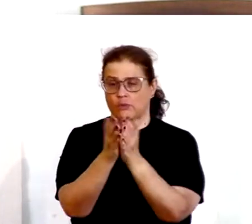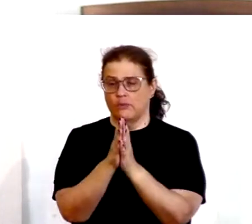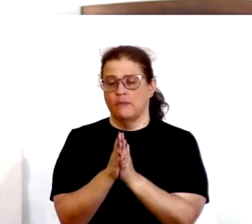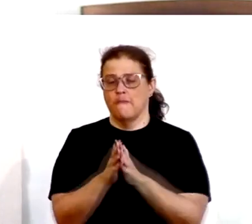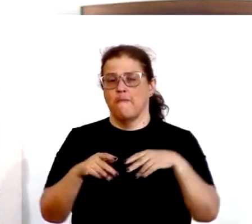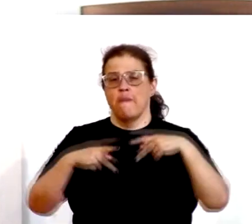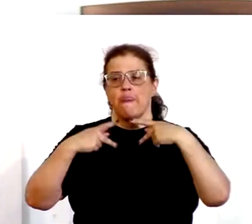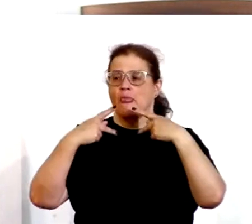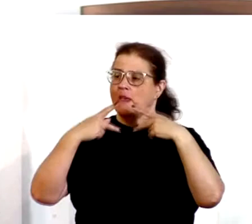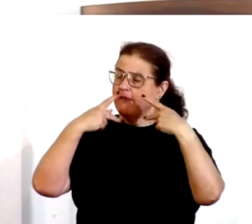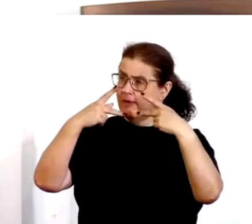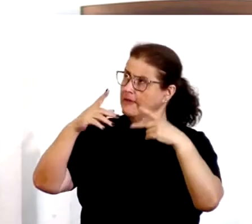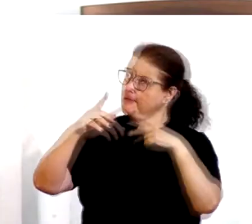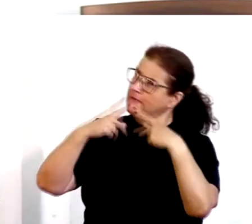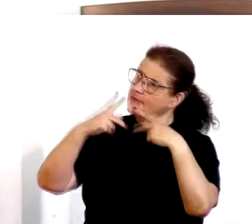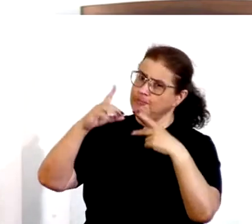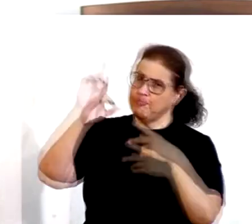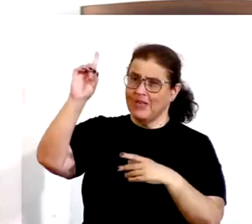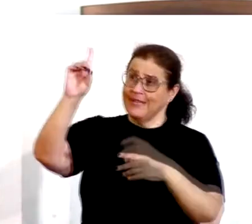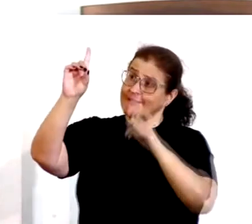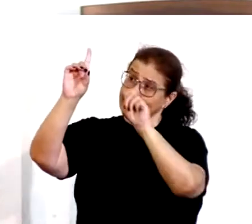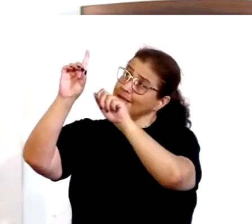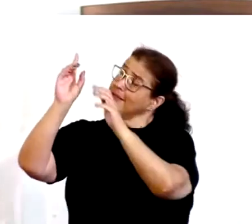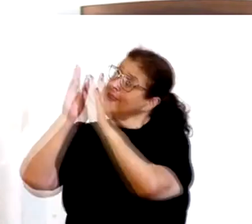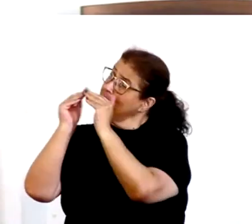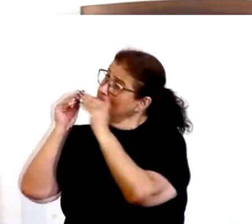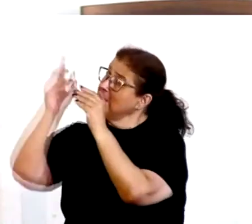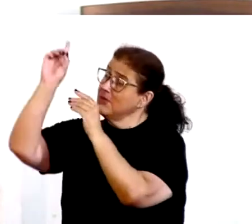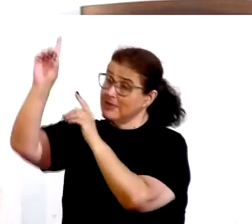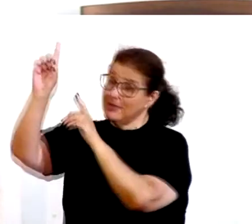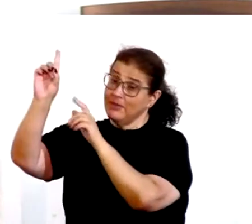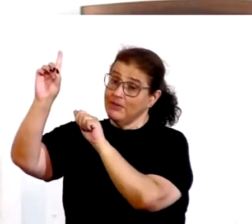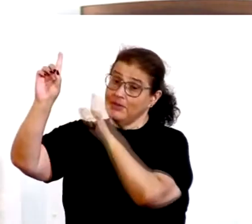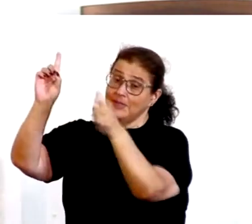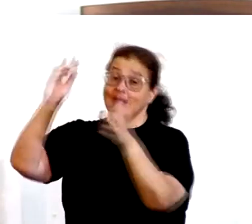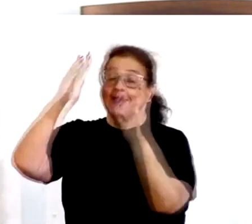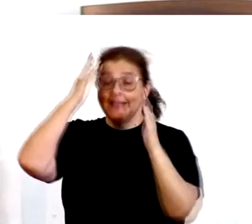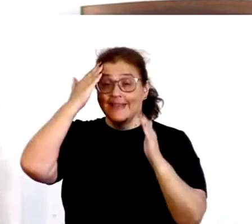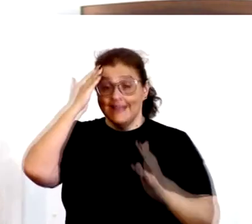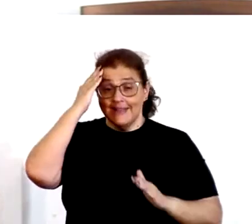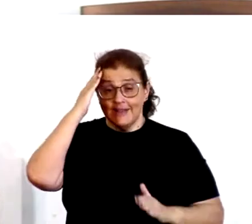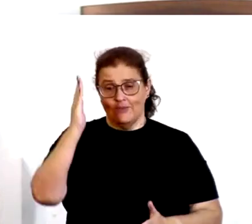dizendo a Deus, para que Deus dê a eles entendimento,